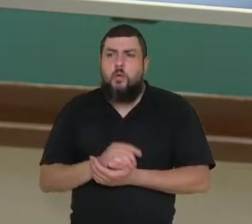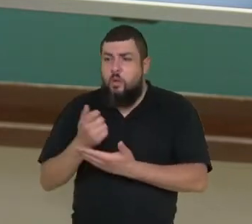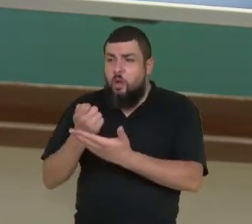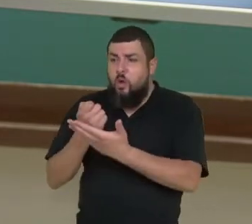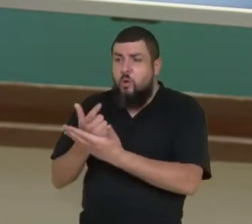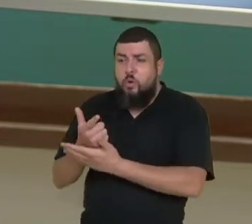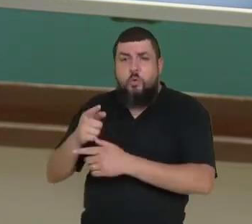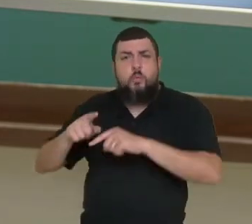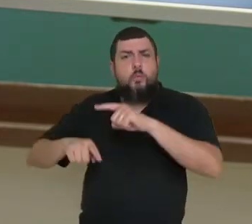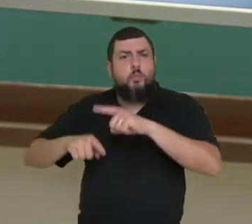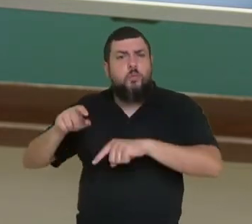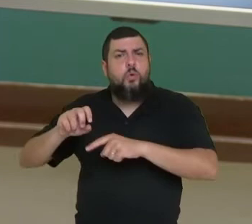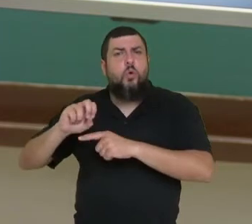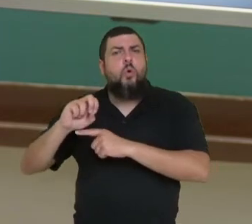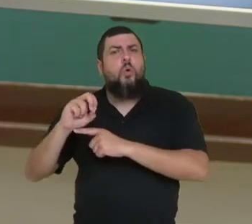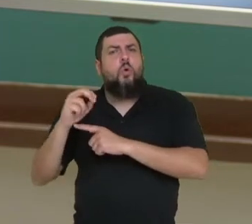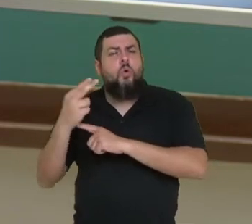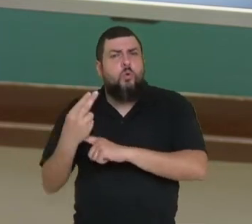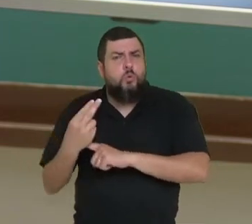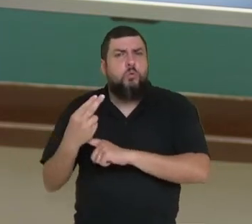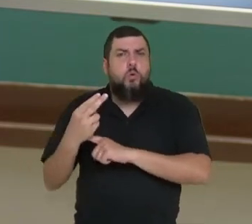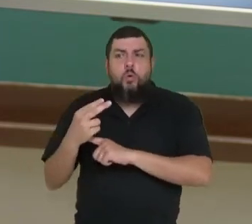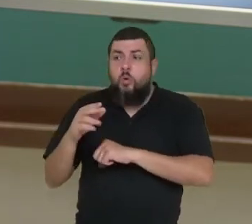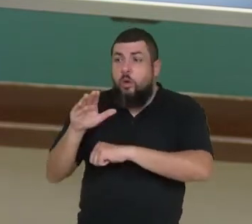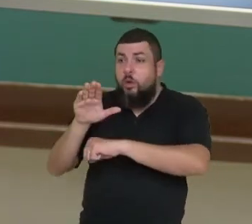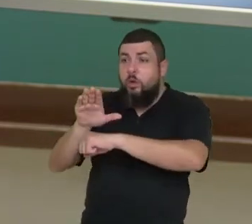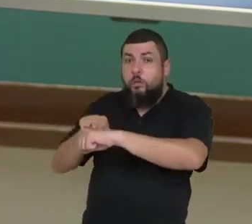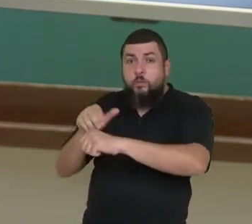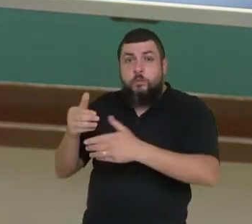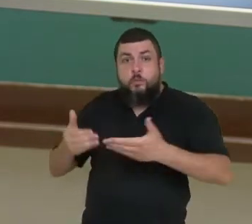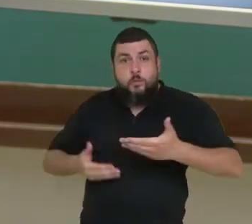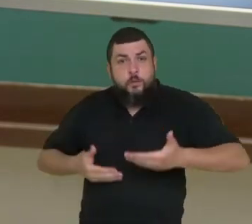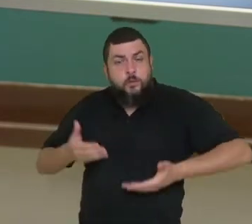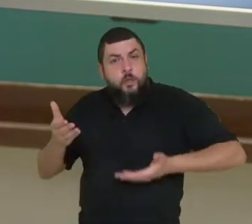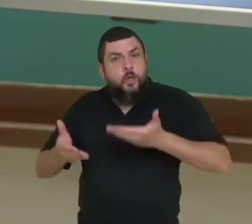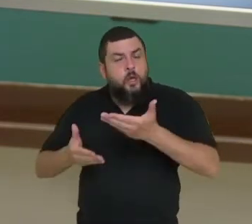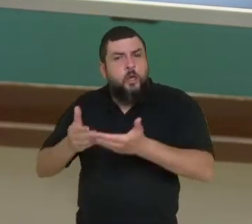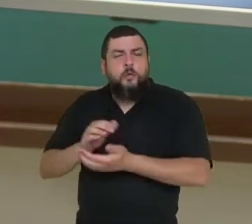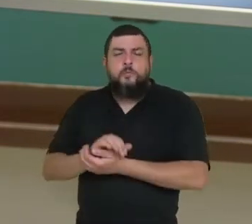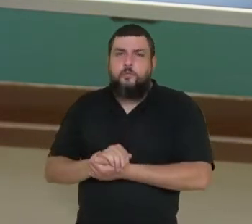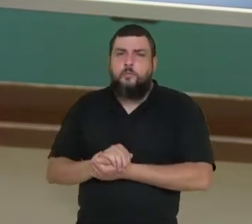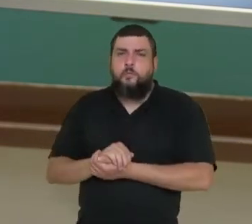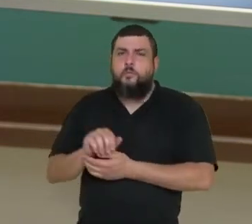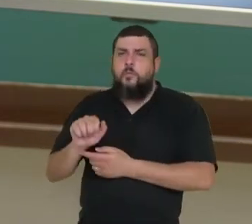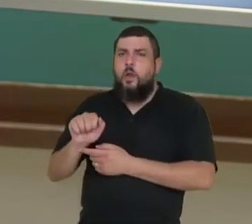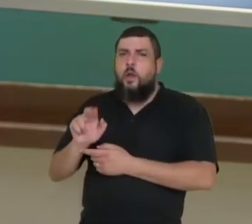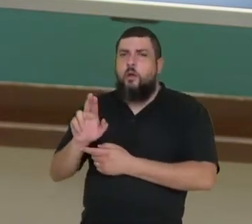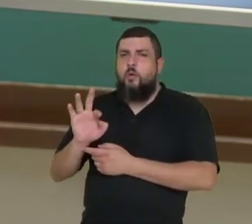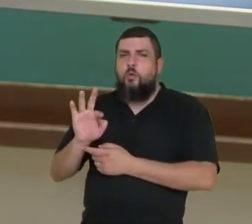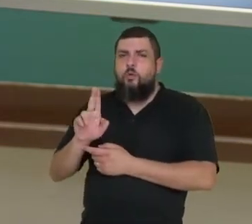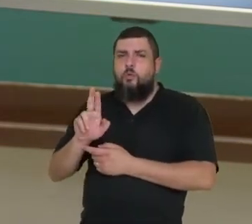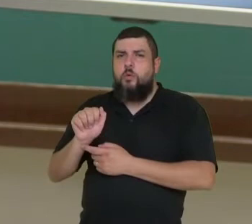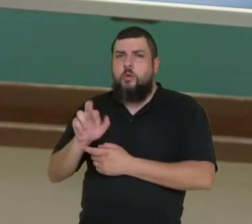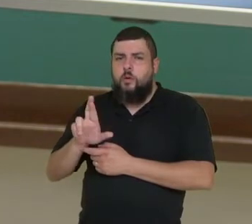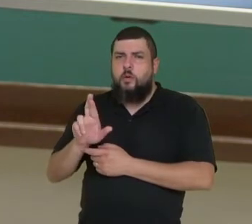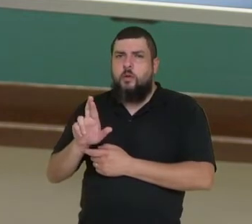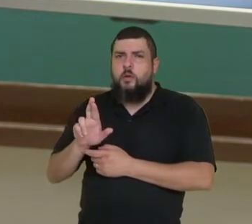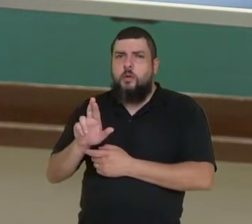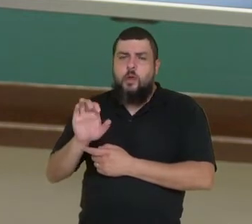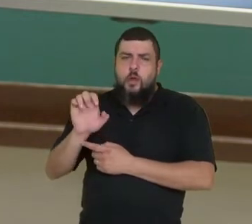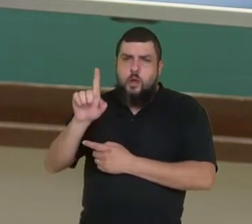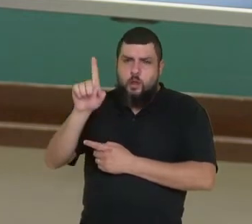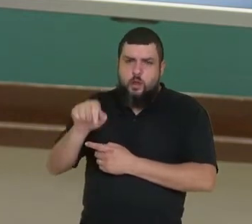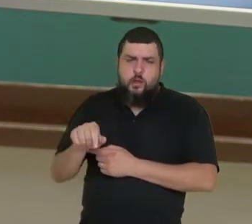produto ou na contratação de um determinado serviço. Então, autuar é uma palavra que também, ela, vamos dizer